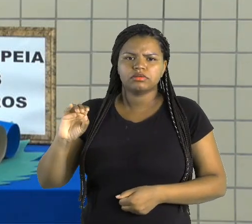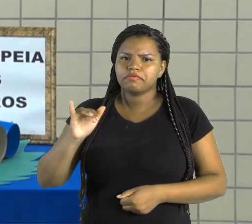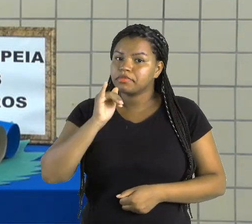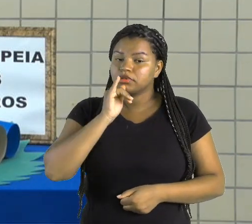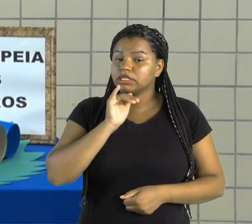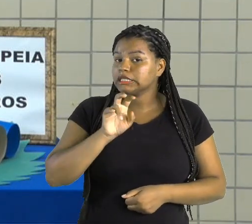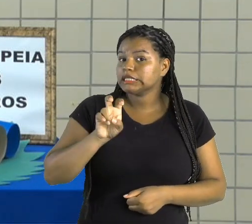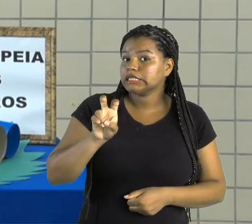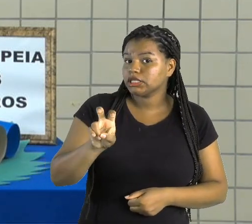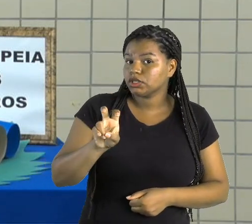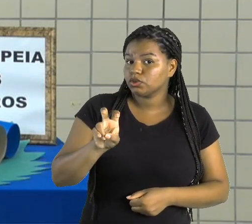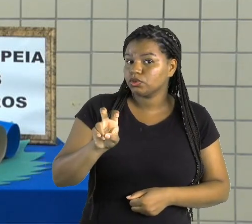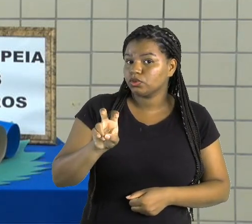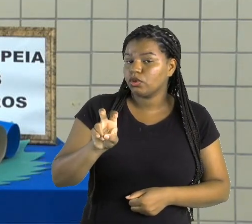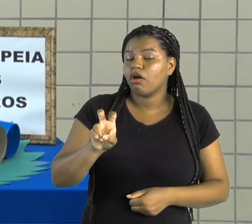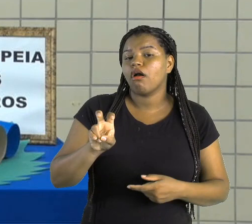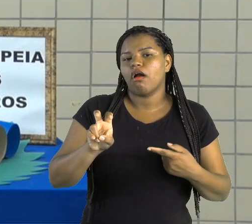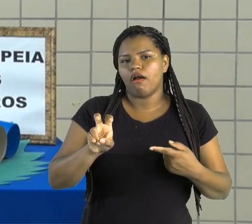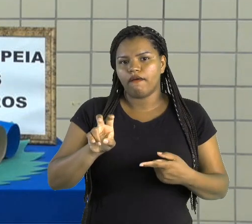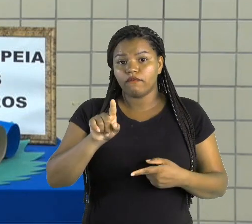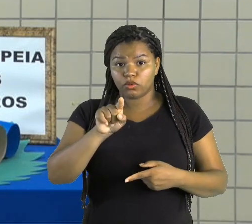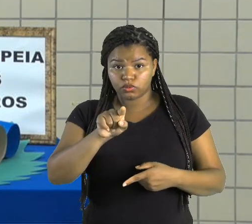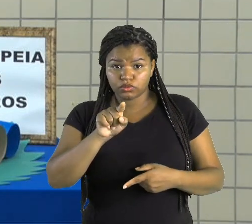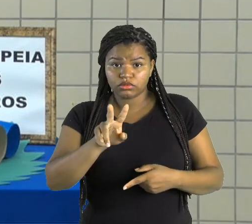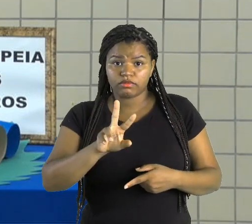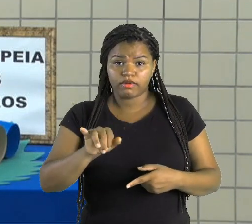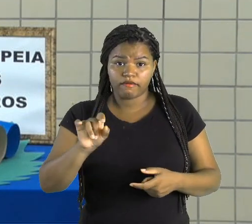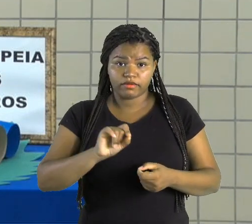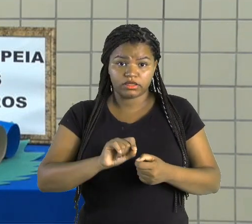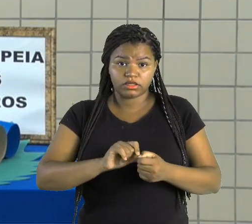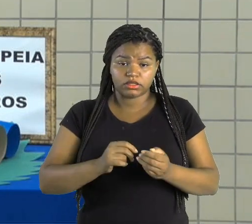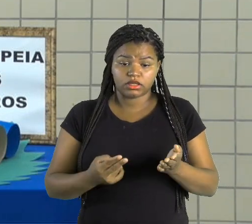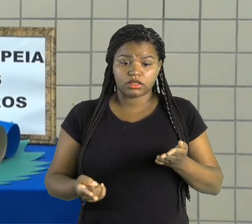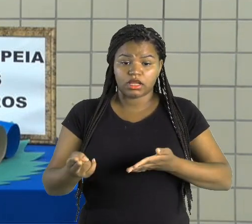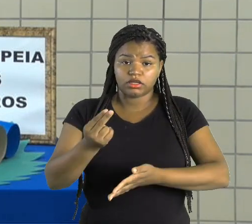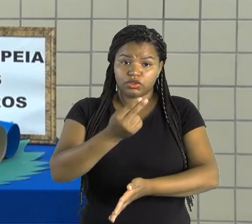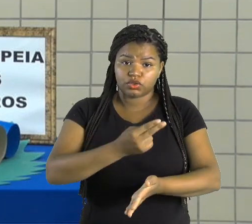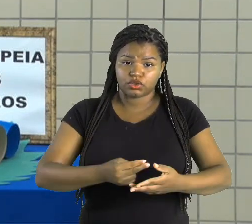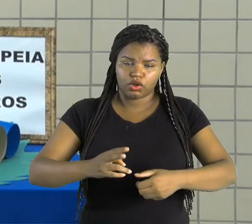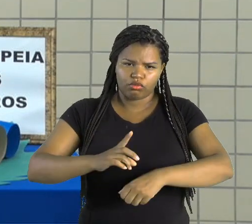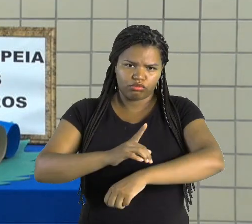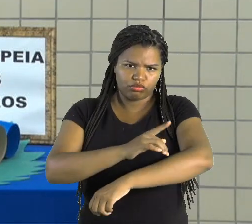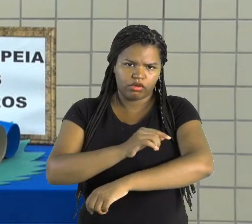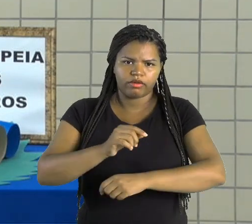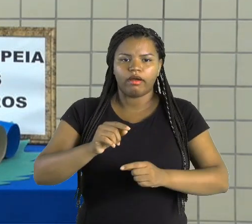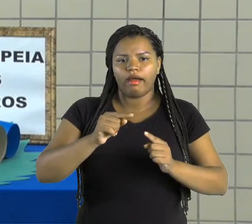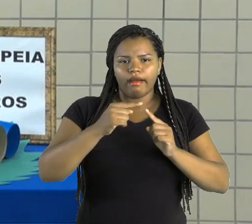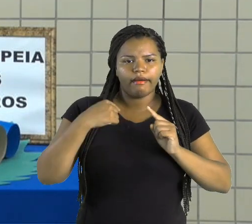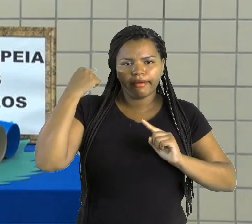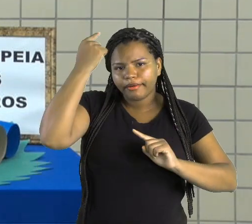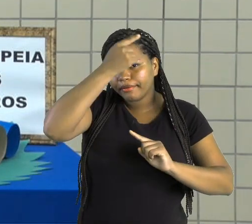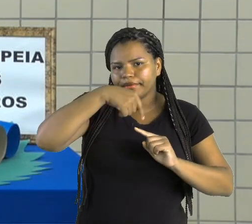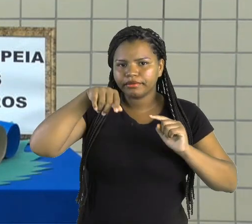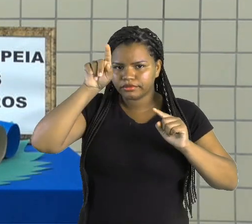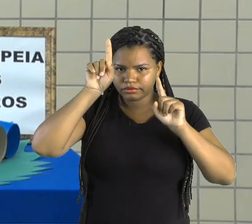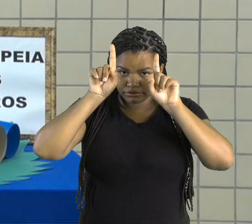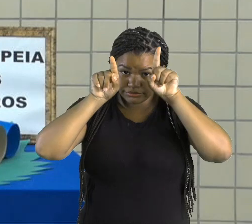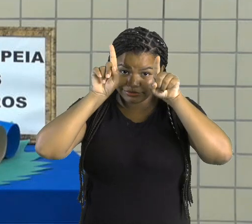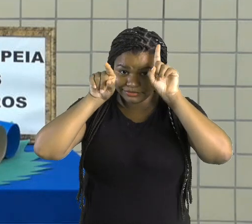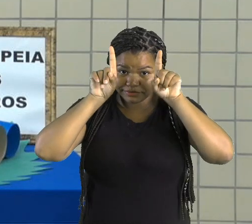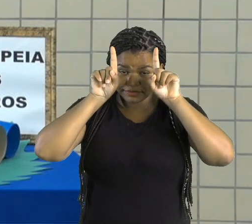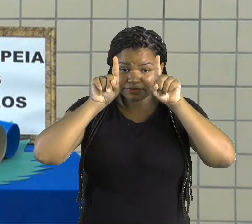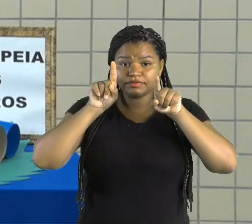5. Aí você vai fazer o desenho de uma centopeia, vai desenhar a cabeça, as anteninhas e